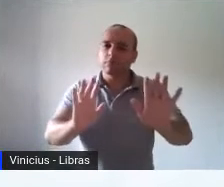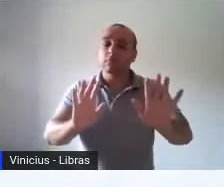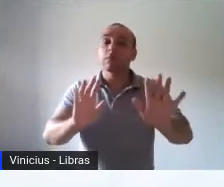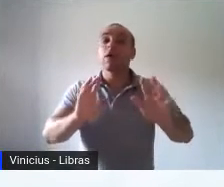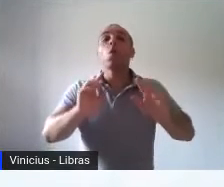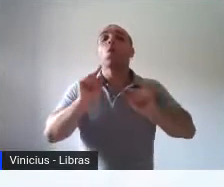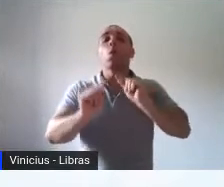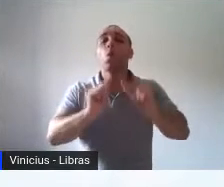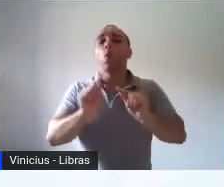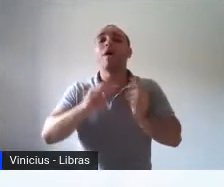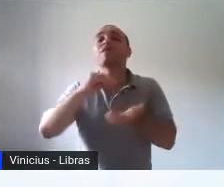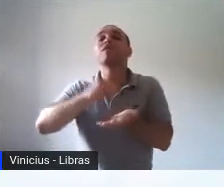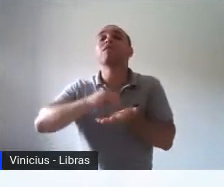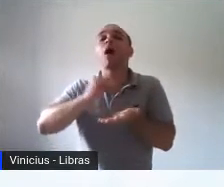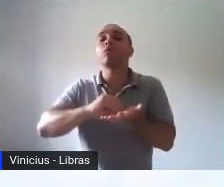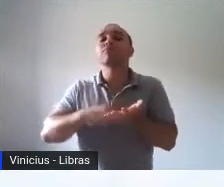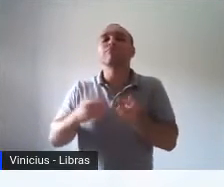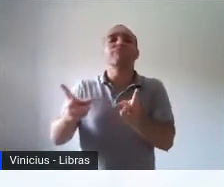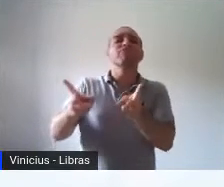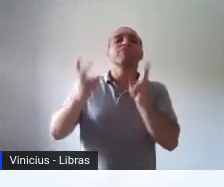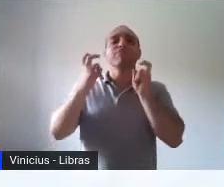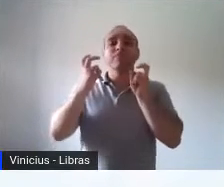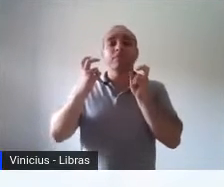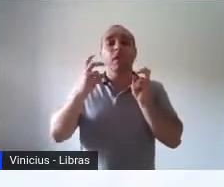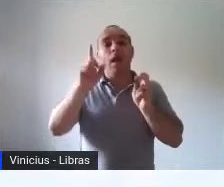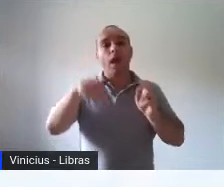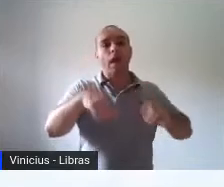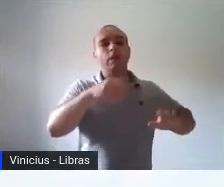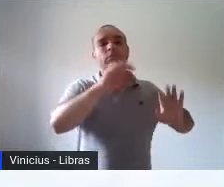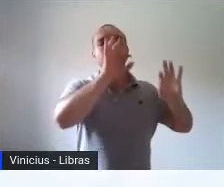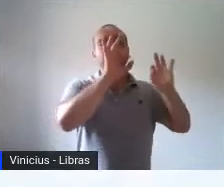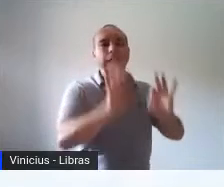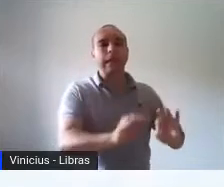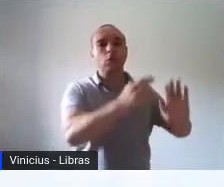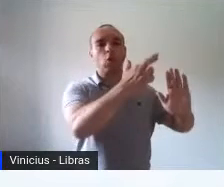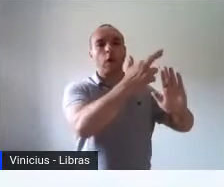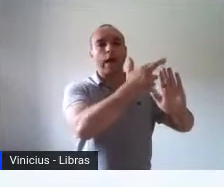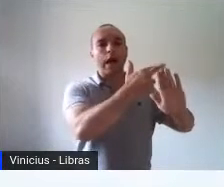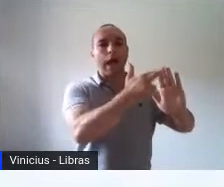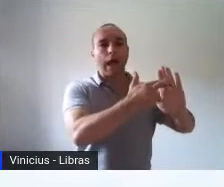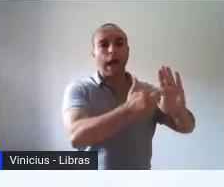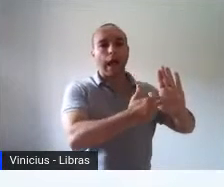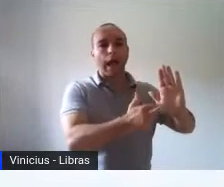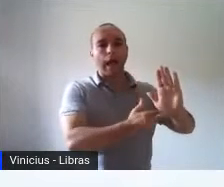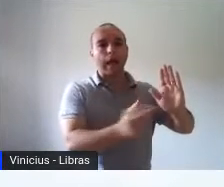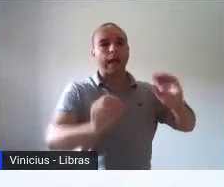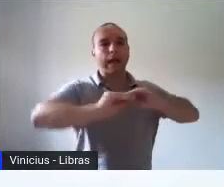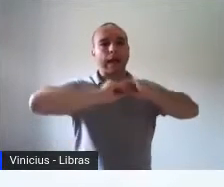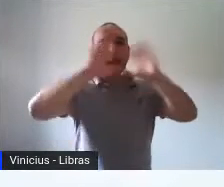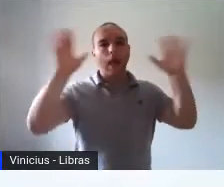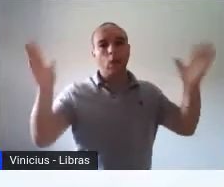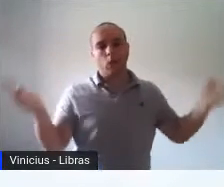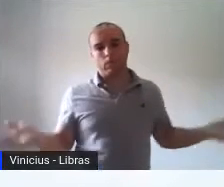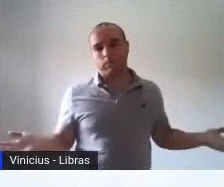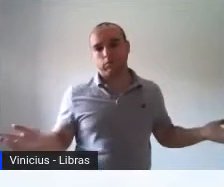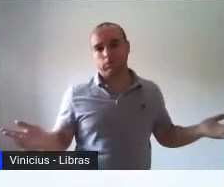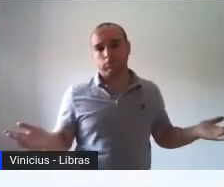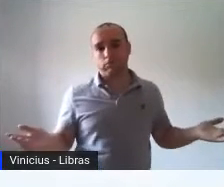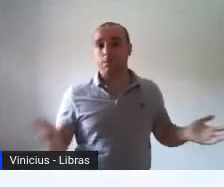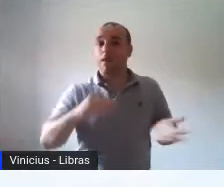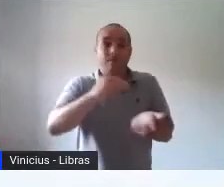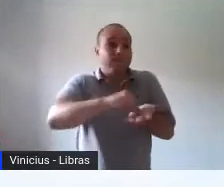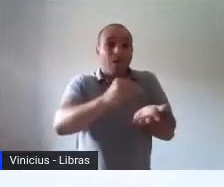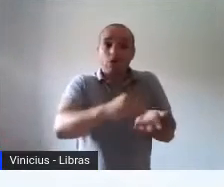né? Porque hoje a gente não tem essa política, o que a gente segue o que está na Constituição, e é importante resgatar que o